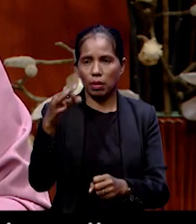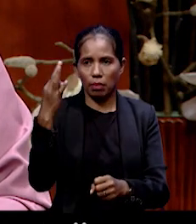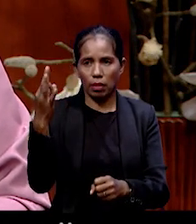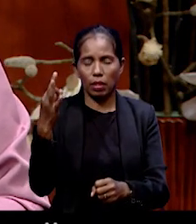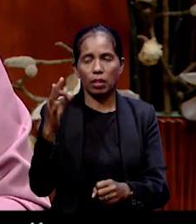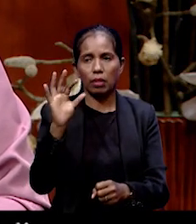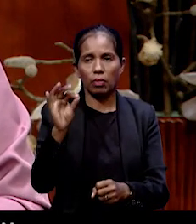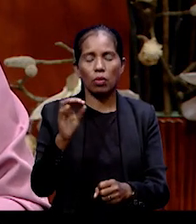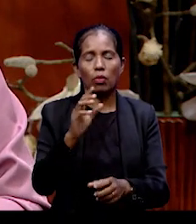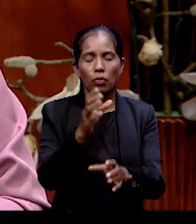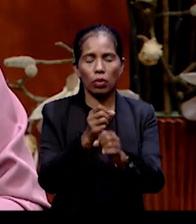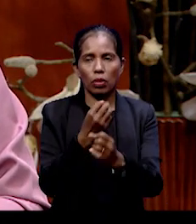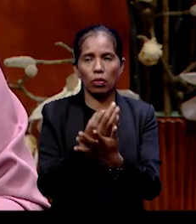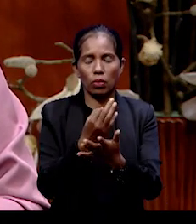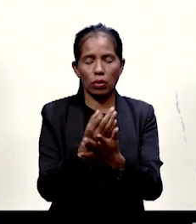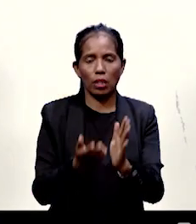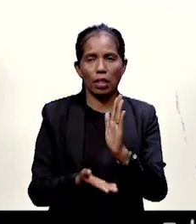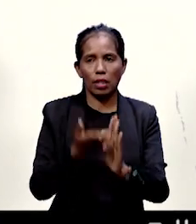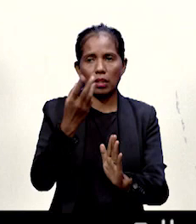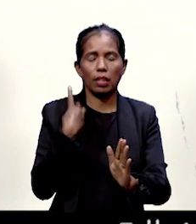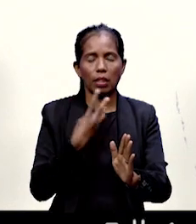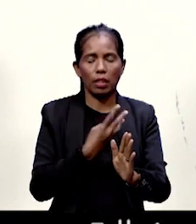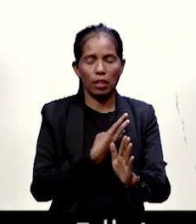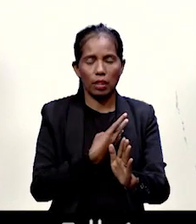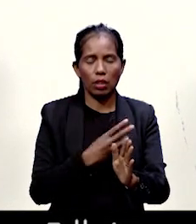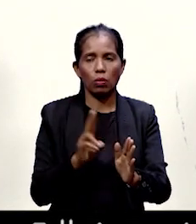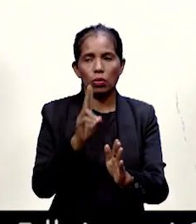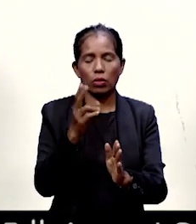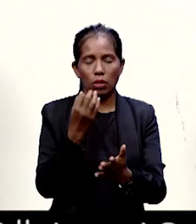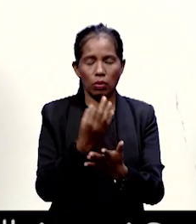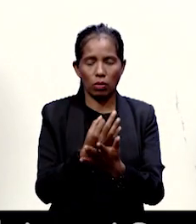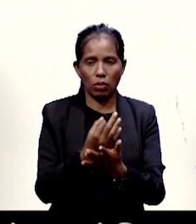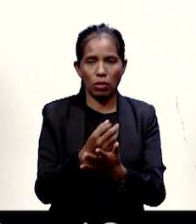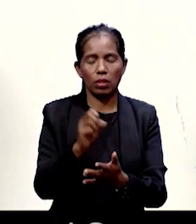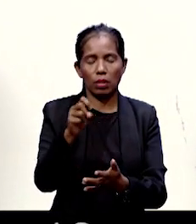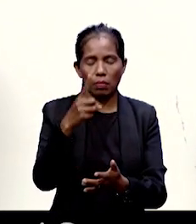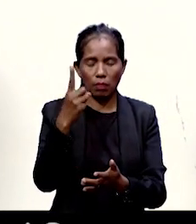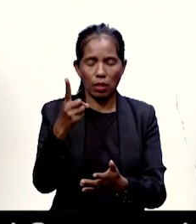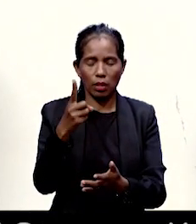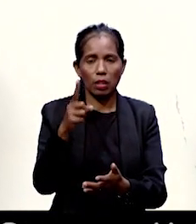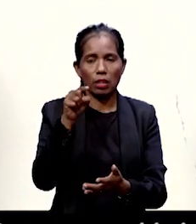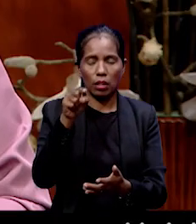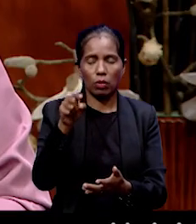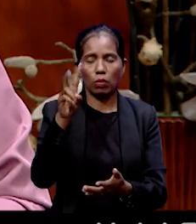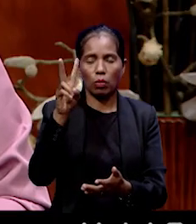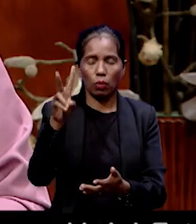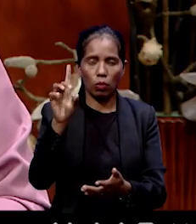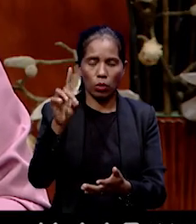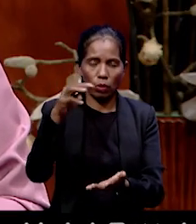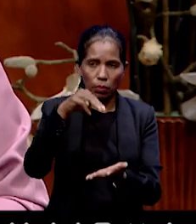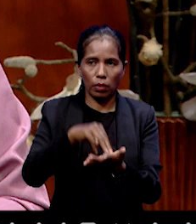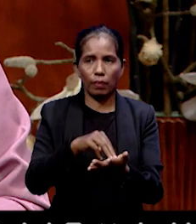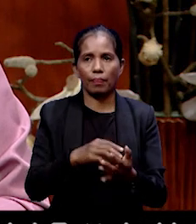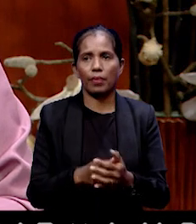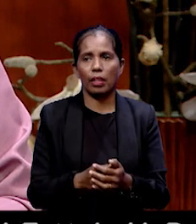osan as. Quase agora ita gasta ona 11.78 bilhões. Desde que era sua hira ita foti a ho justificação